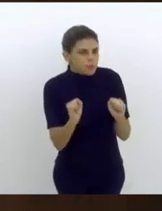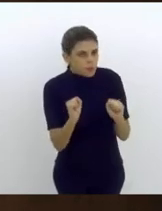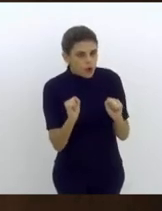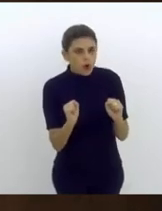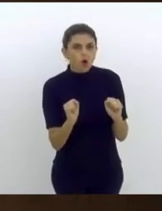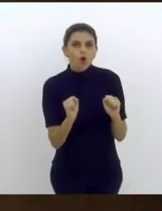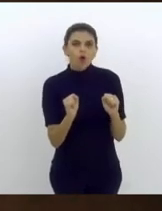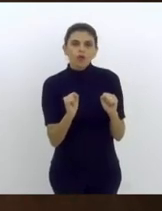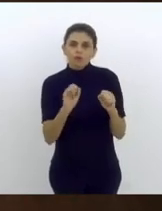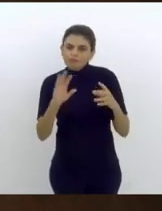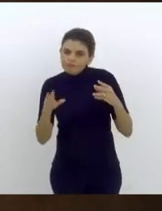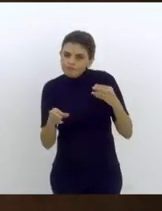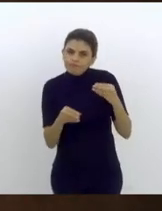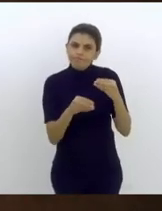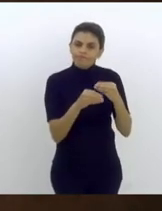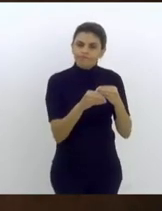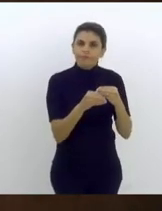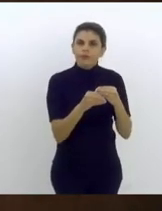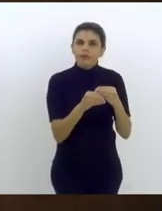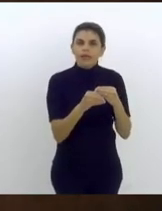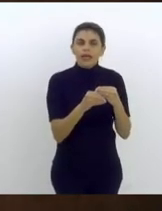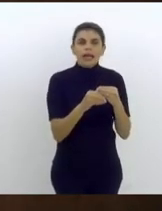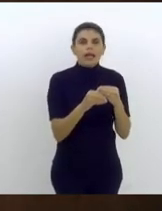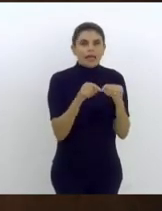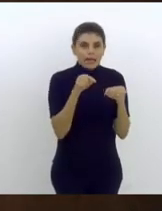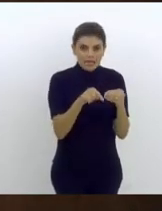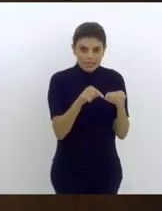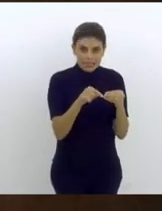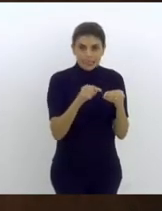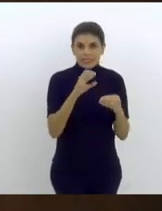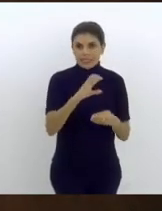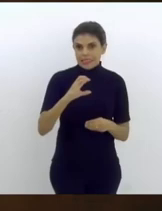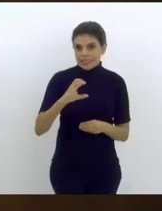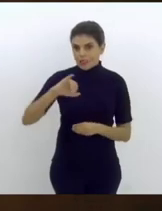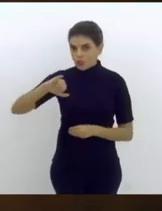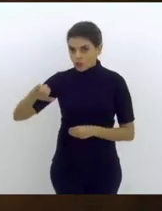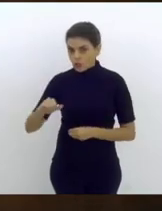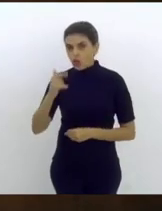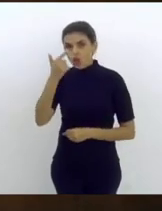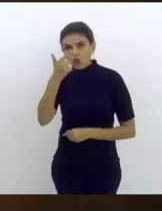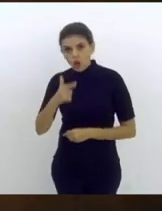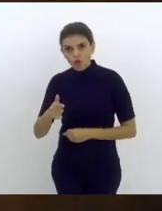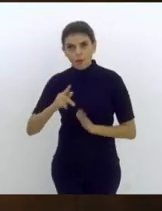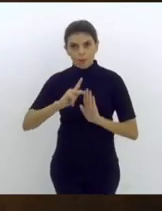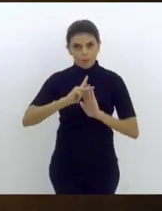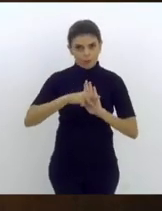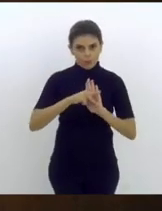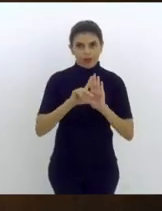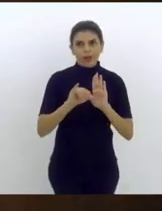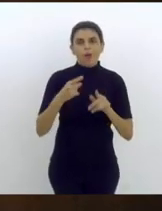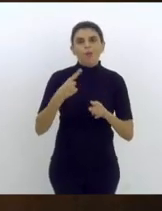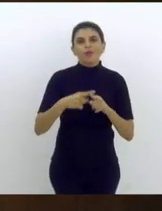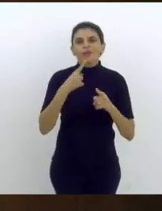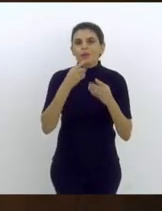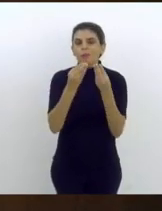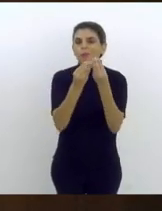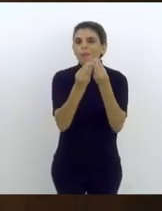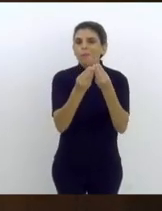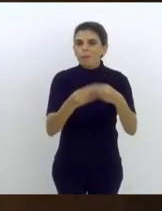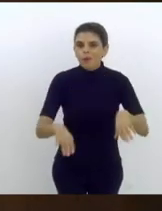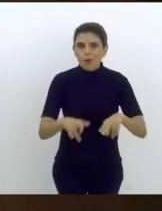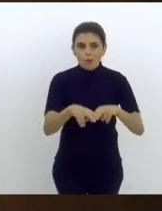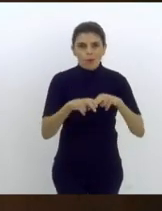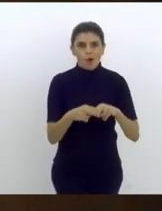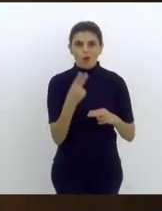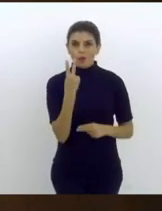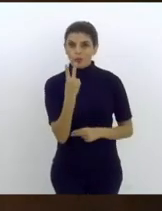abrir uma exceção e remeter excepcionalmente a ccj novamente porque há uma predicabilidade em razão de